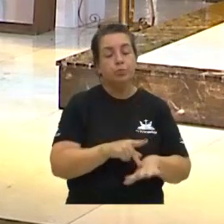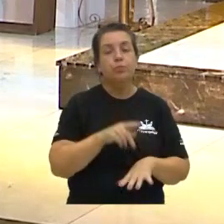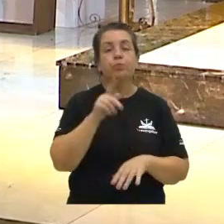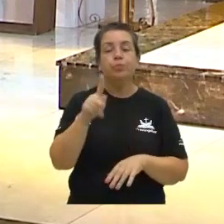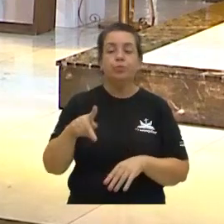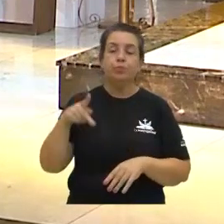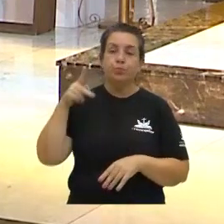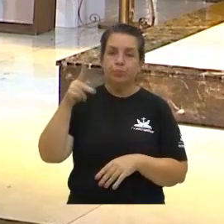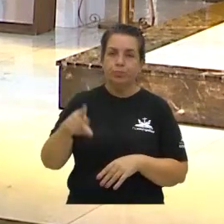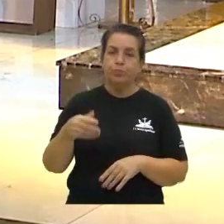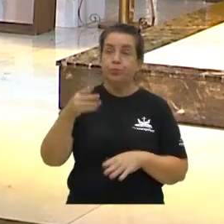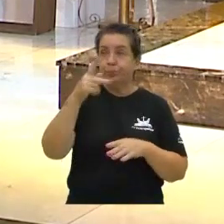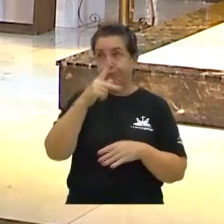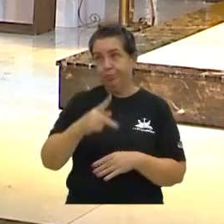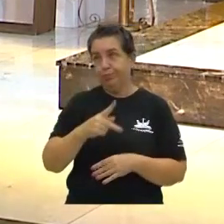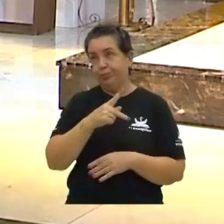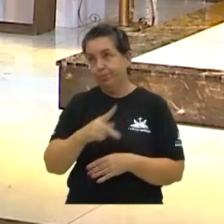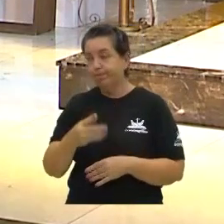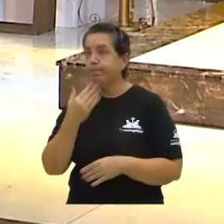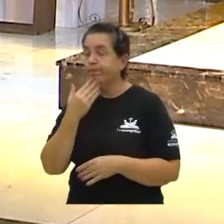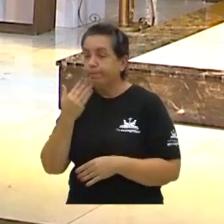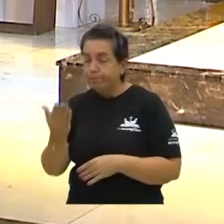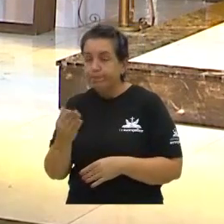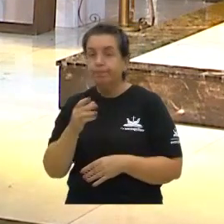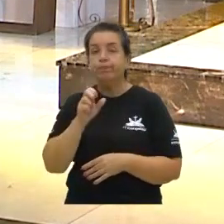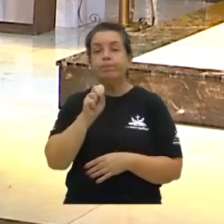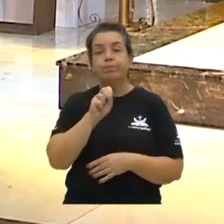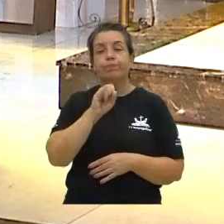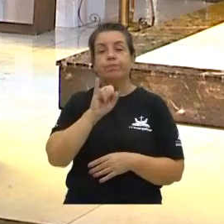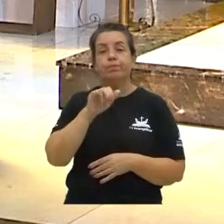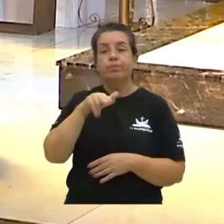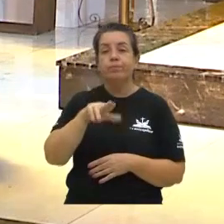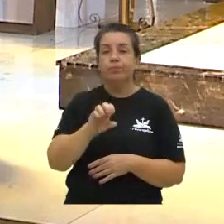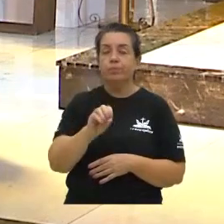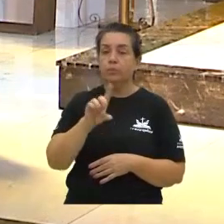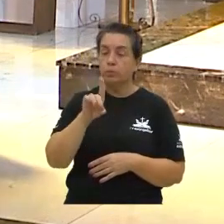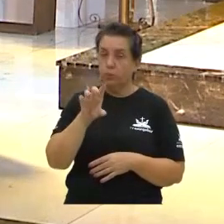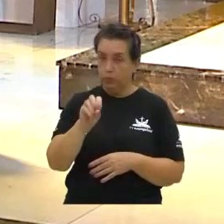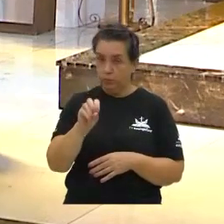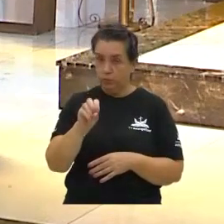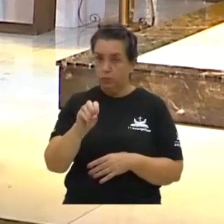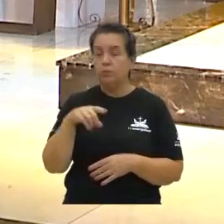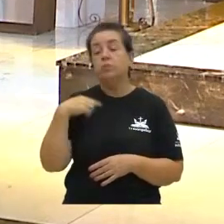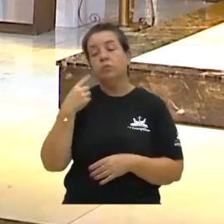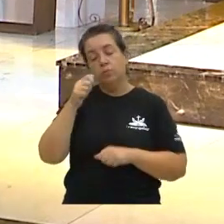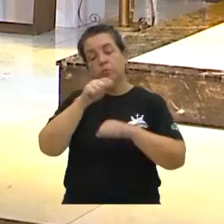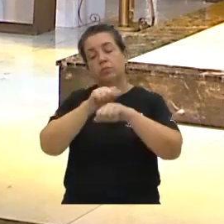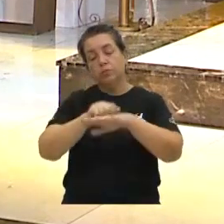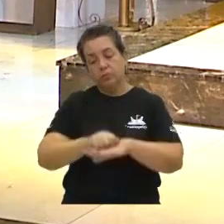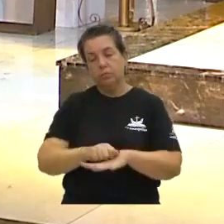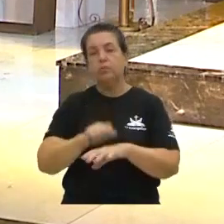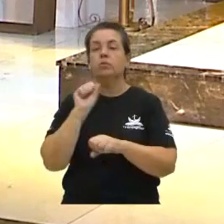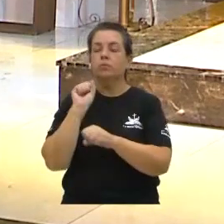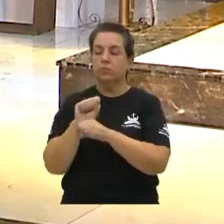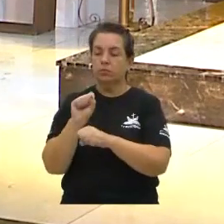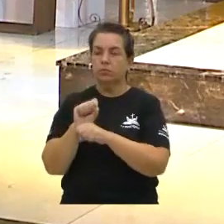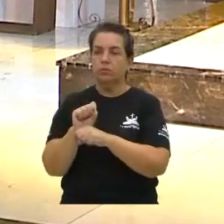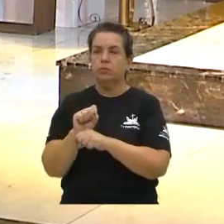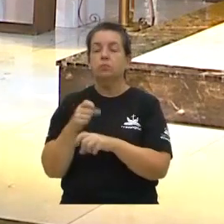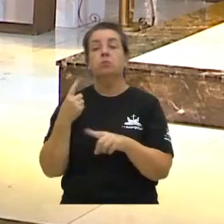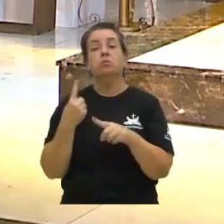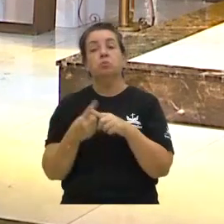um sínodo. Nossa arquidiocese deu uma parada em virtude desse apelo.